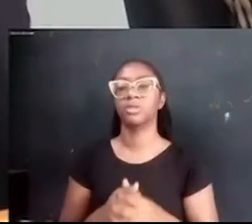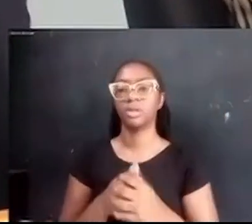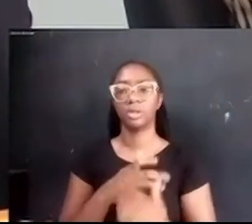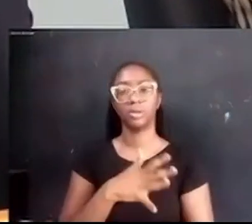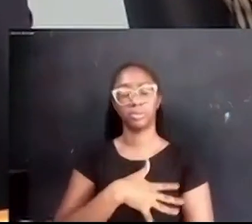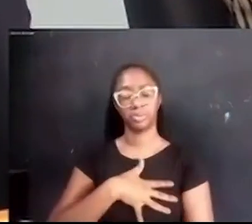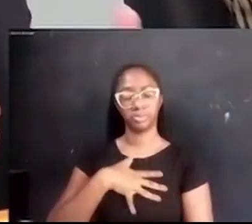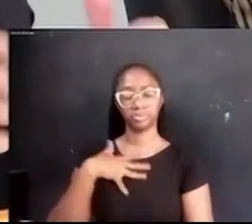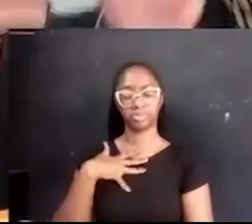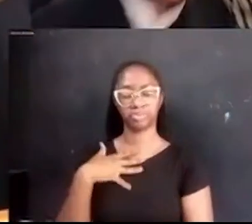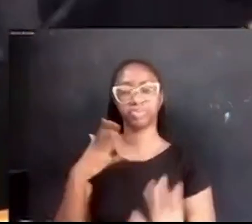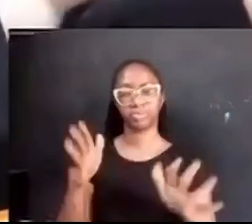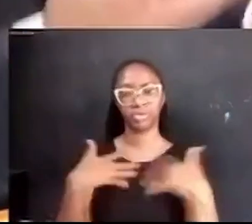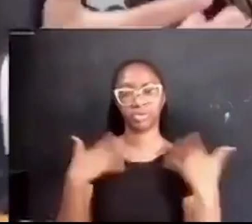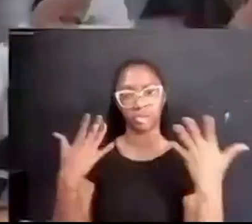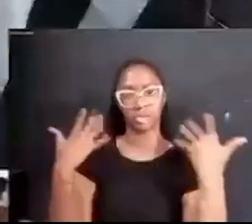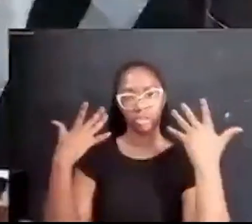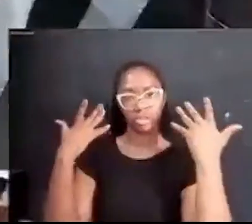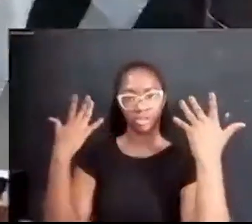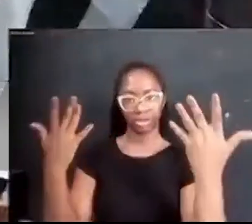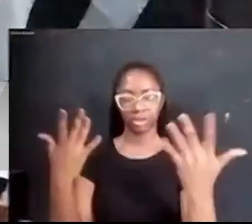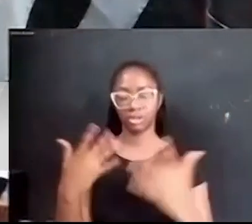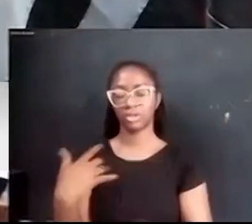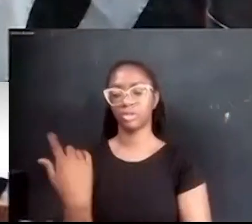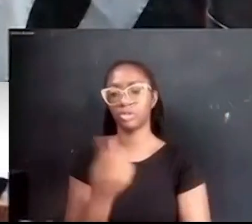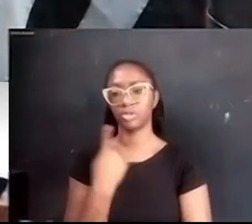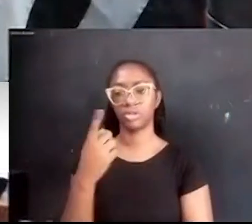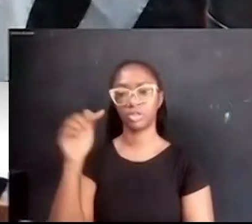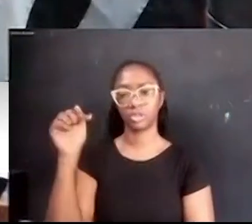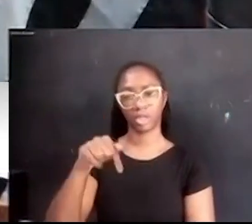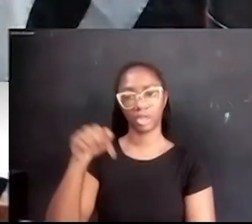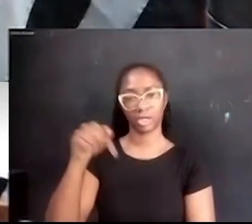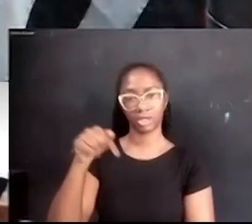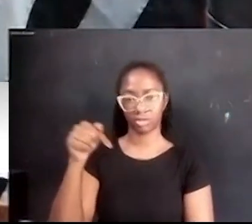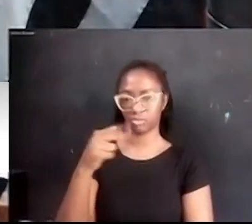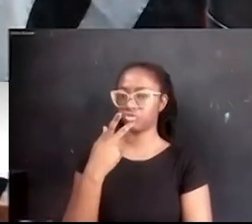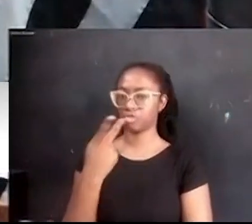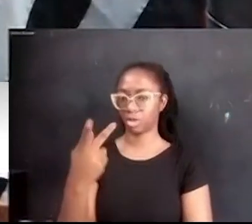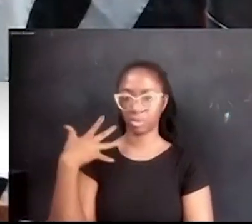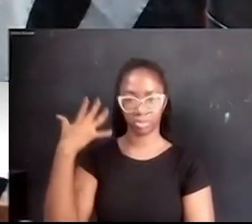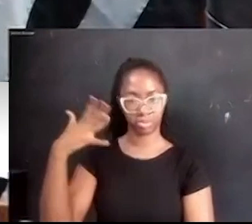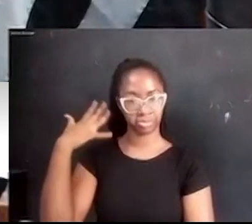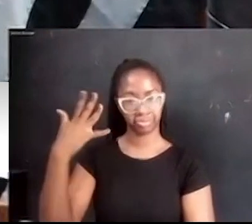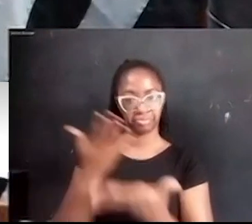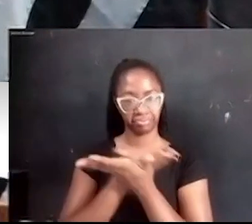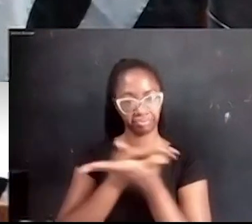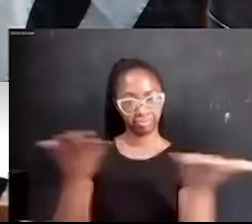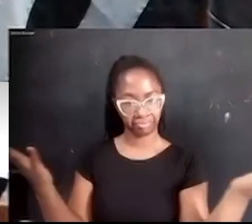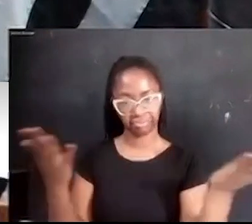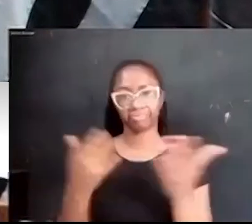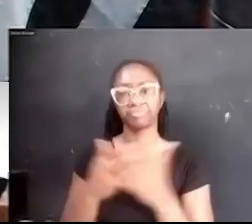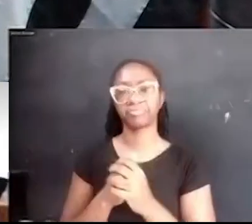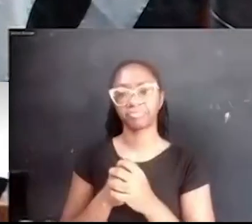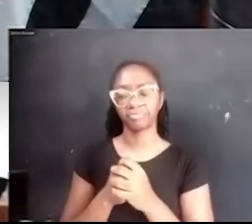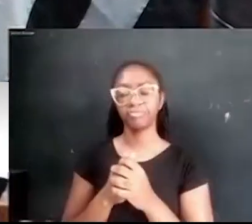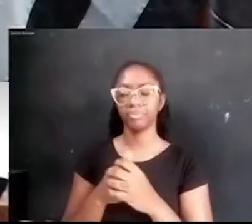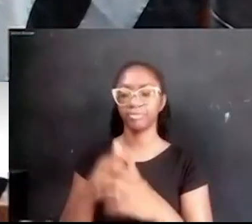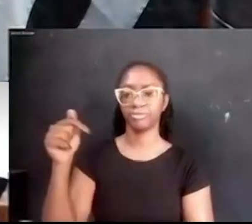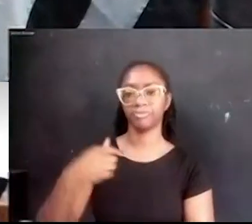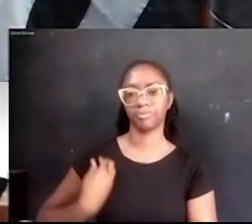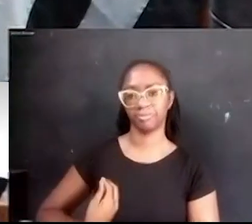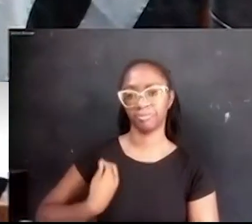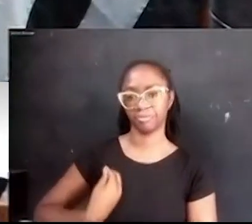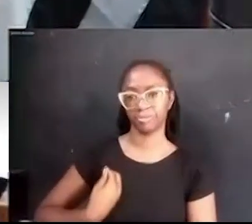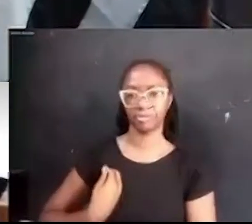nos dirigirmos a todas e a todos, sobretudo a quem está aqui presente,